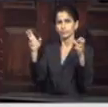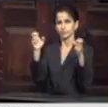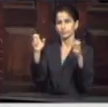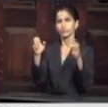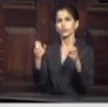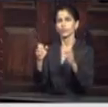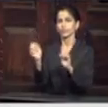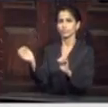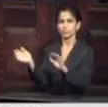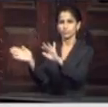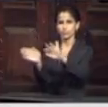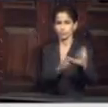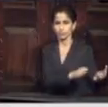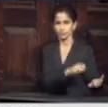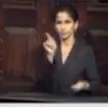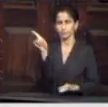rejeitada.